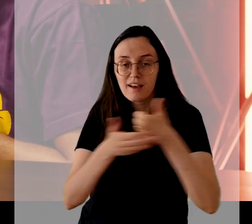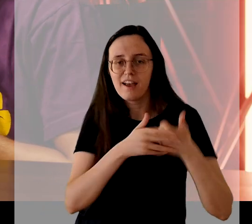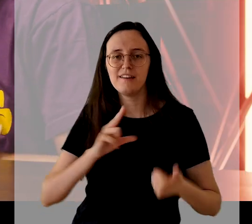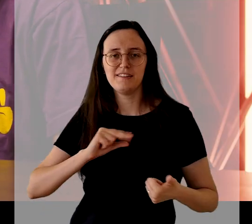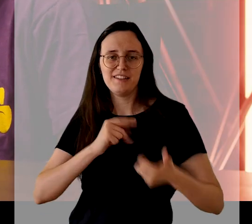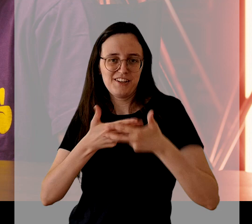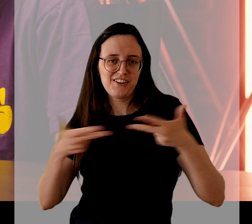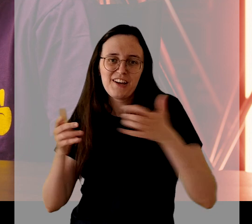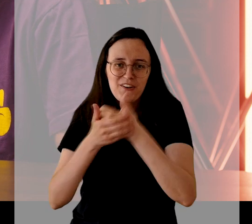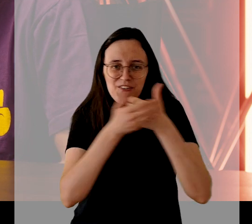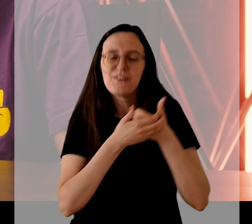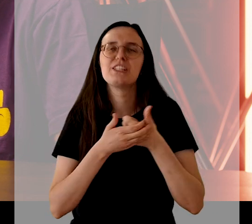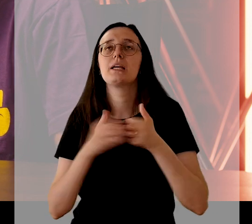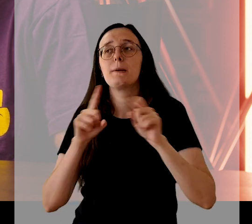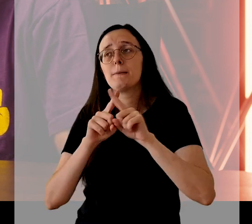esconder esses microfones.